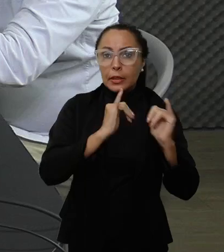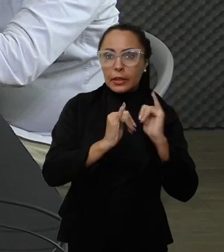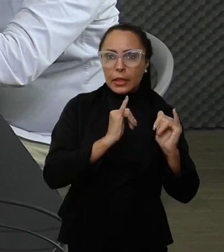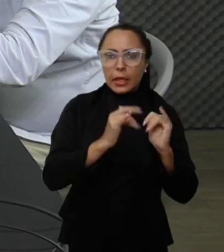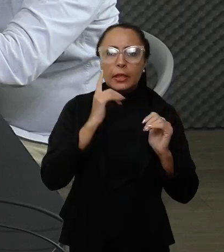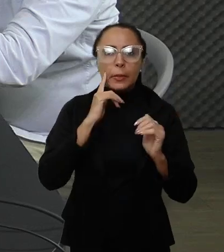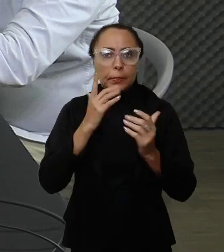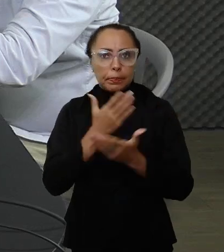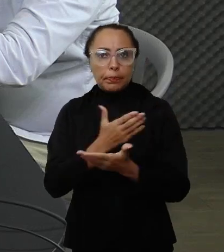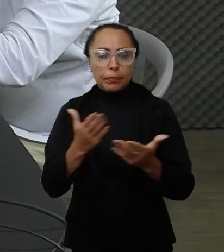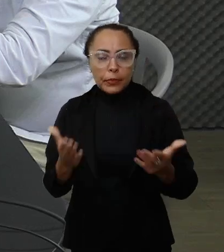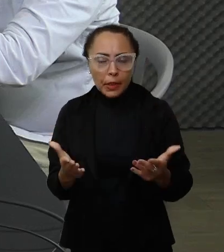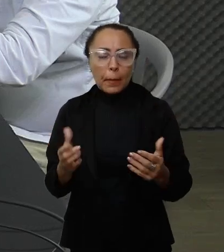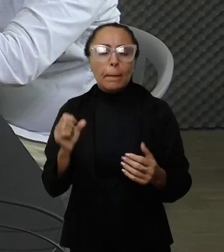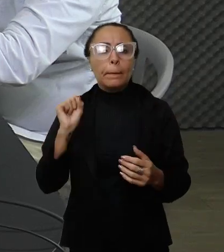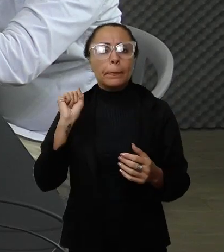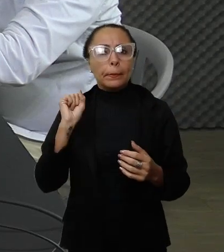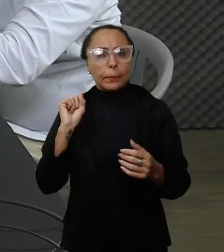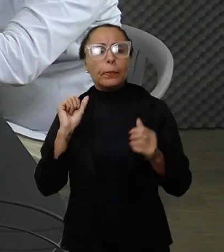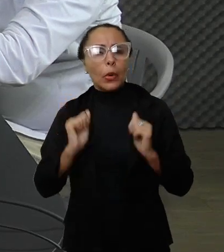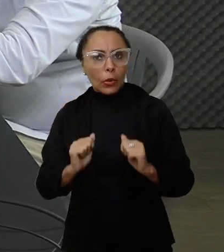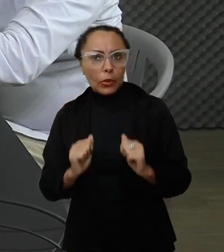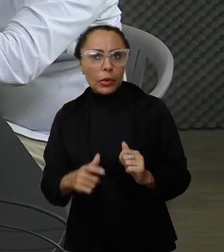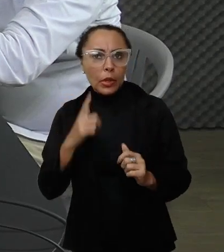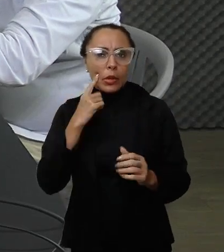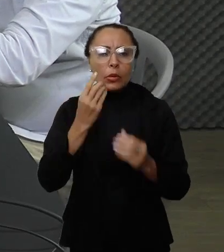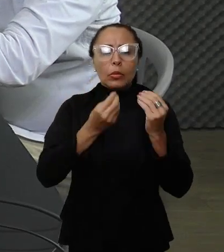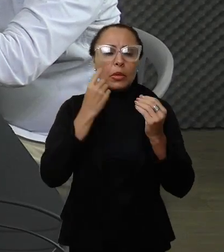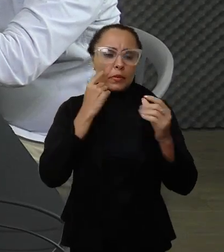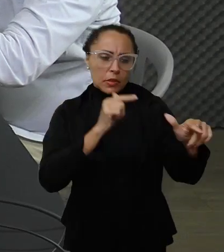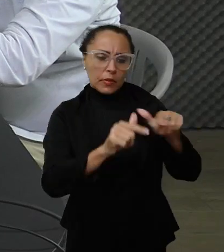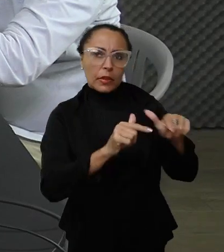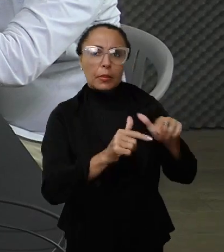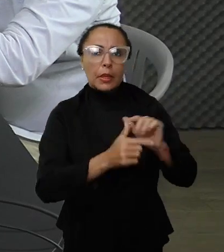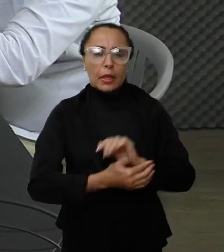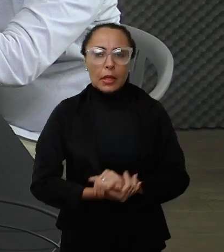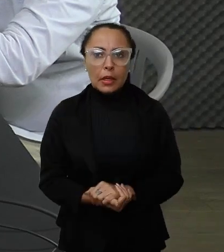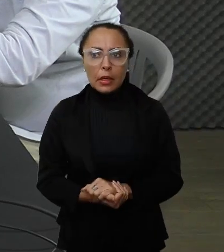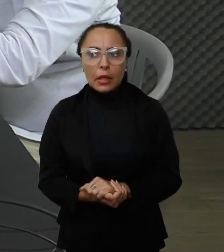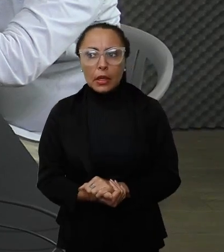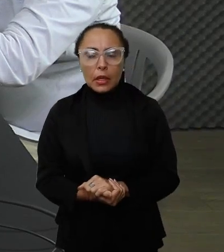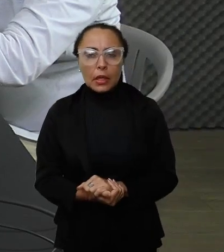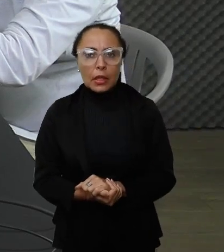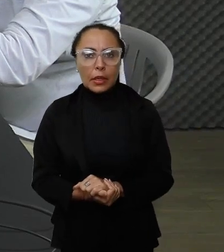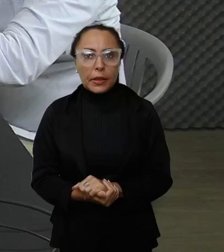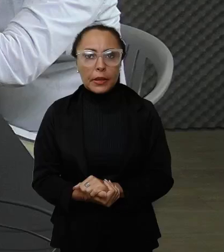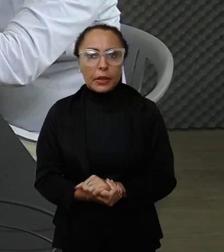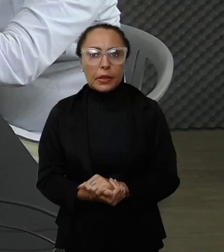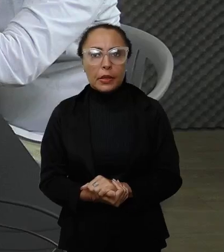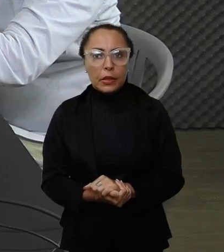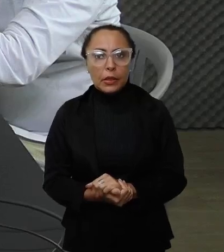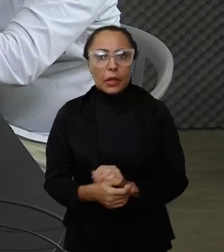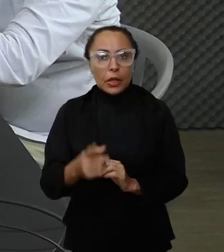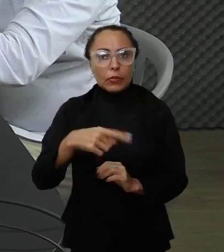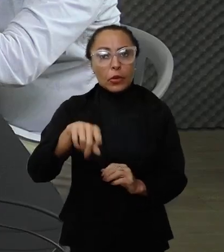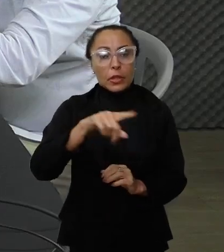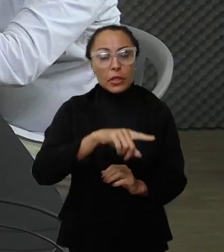pode. Isso, de que forma você vai trabalhar isso, né? Então, você, para poder